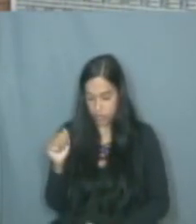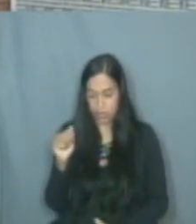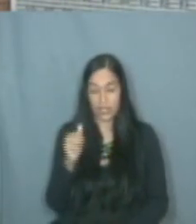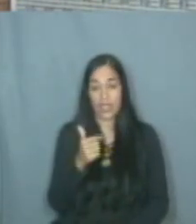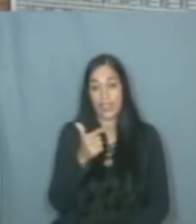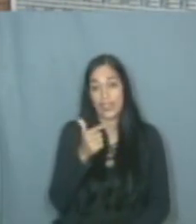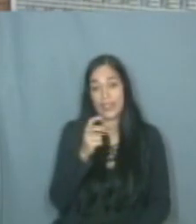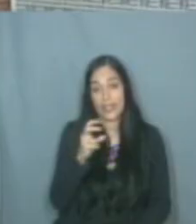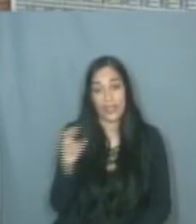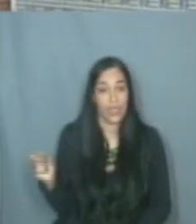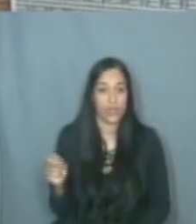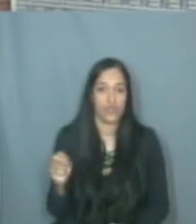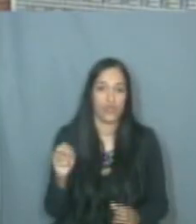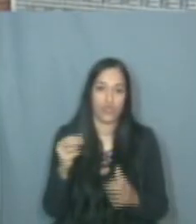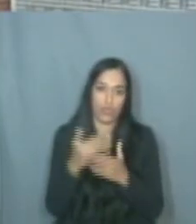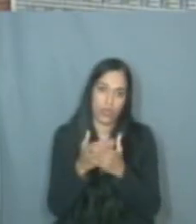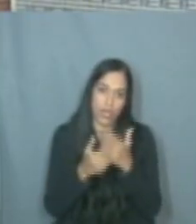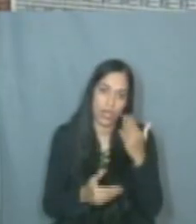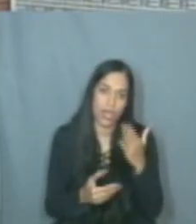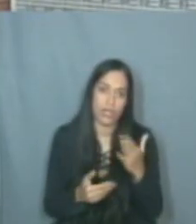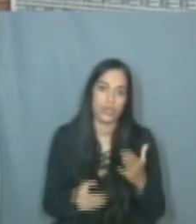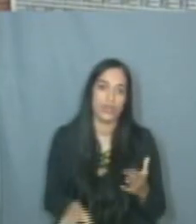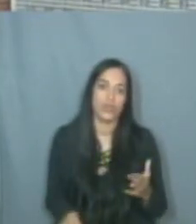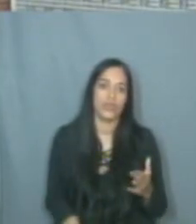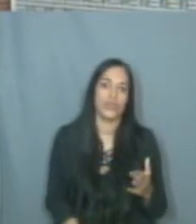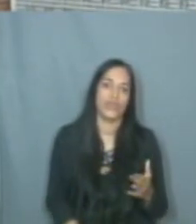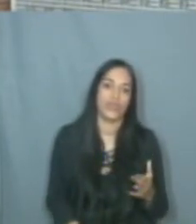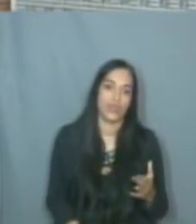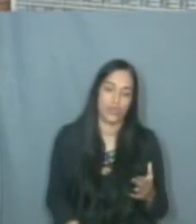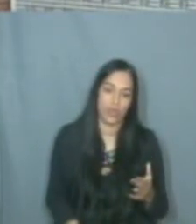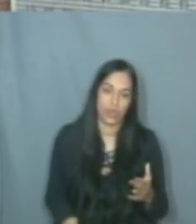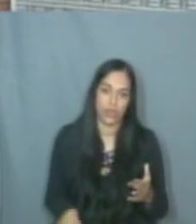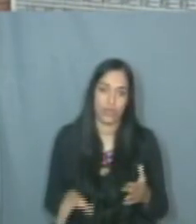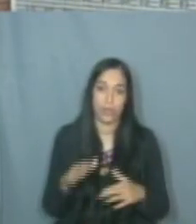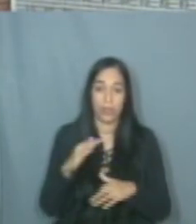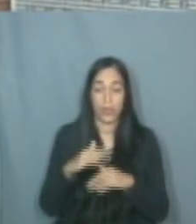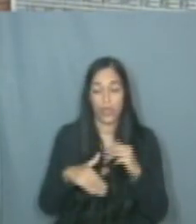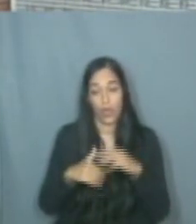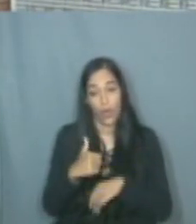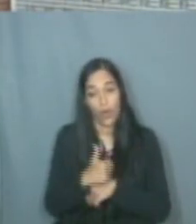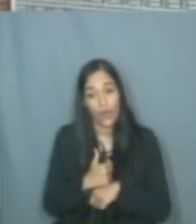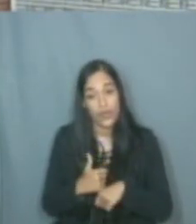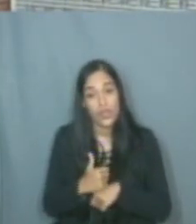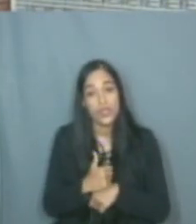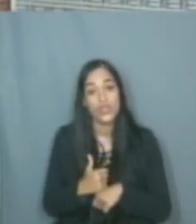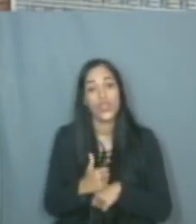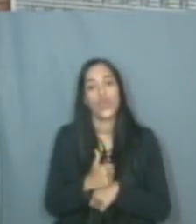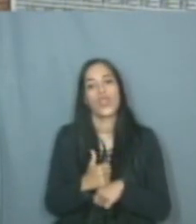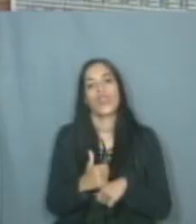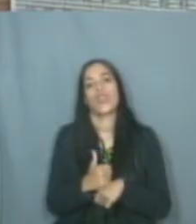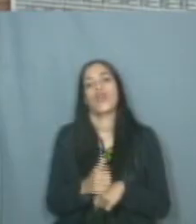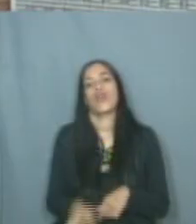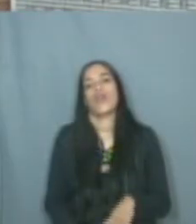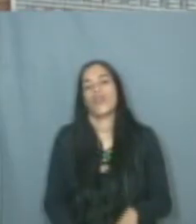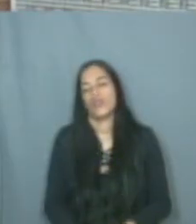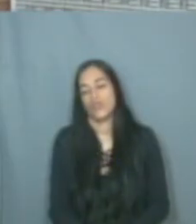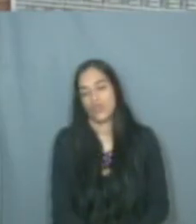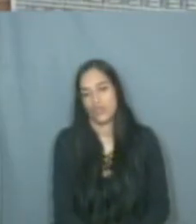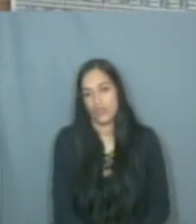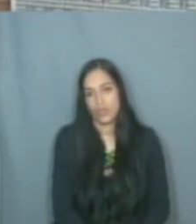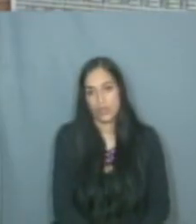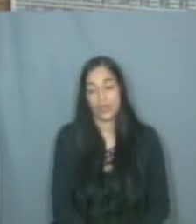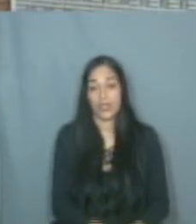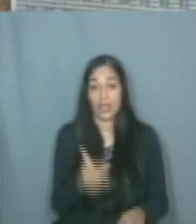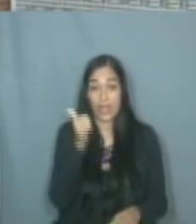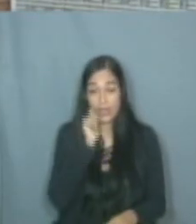contratados. Esse déficit tem sobrecarregado os profissionais de saúde da rede e angustiado principalmente as mães